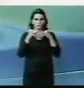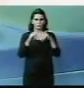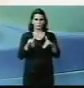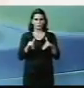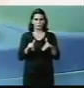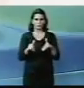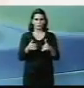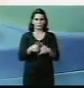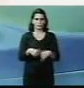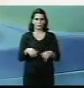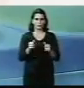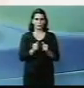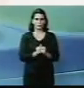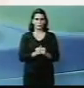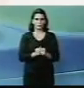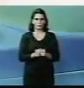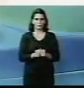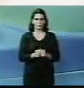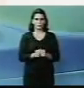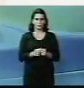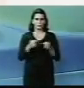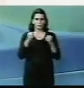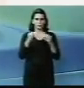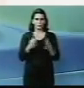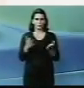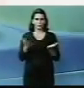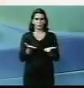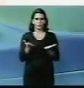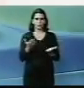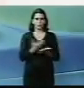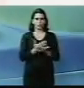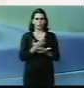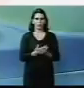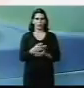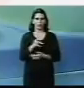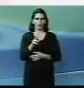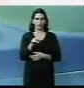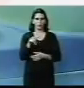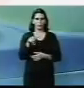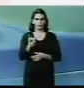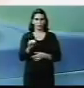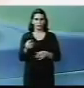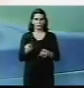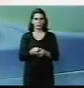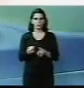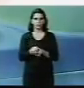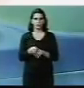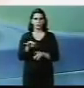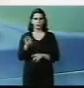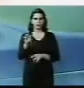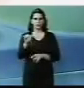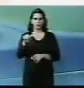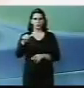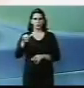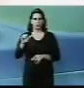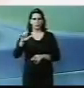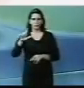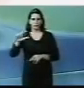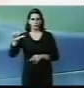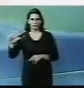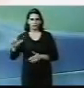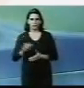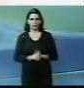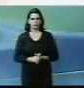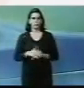dos componentes da rede que nós comentamos até agora, que são o proxy e o firewall. E nós vimos na